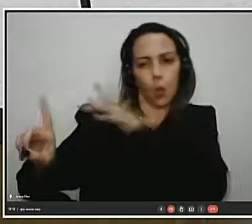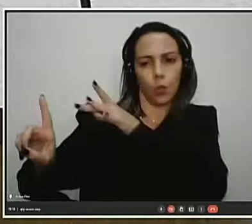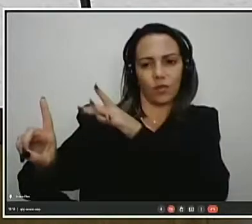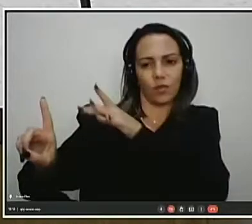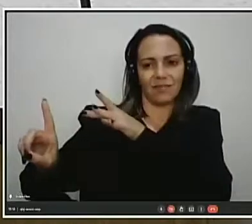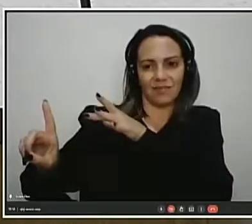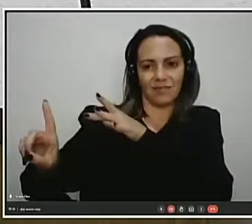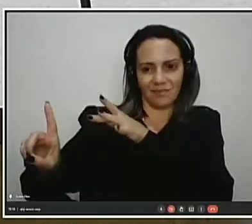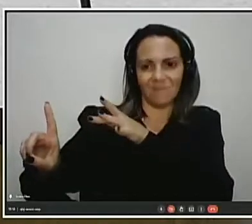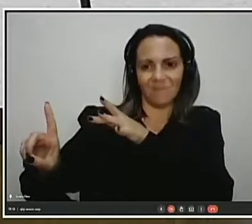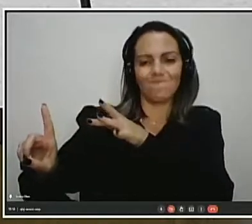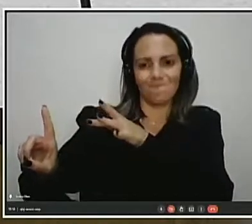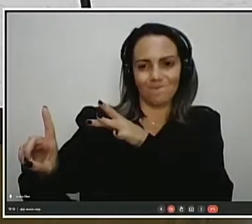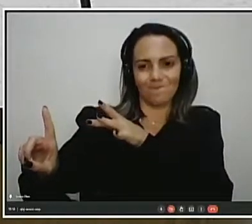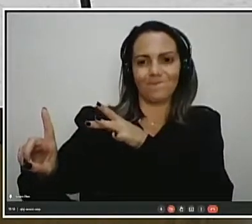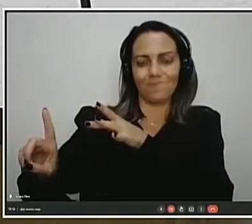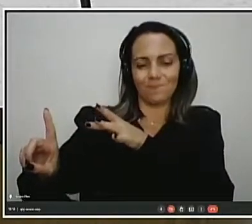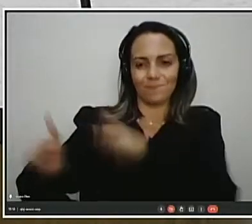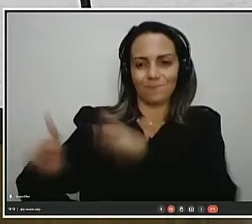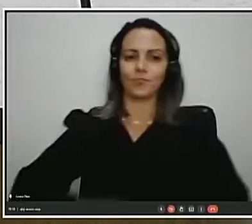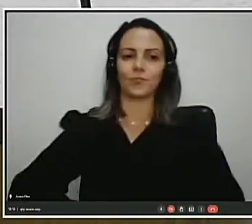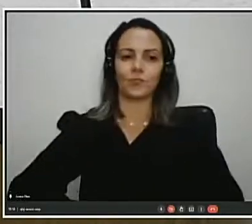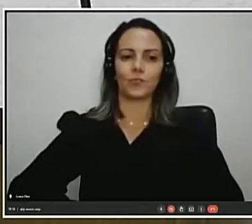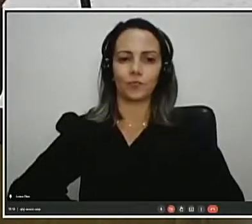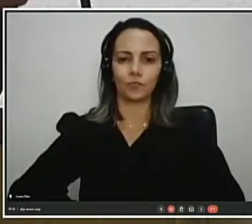dessa pessoa na sociedade e na escola.